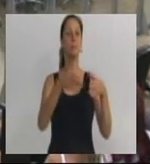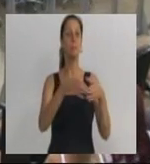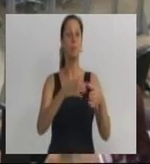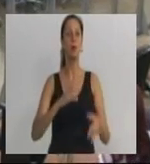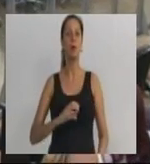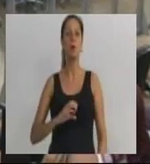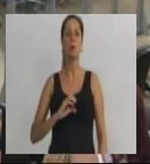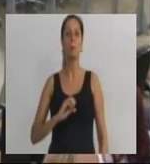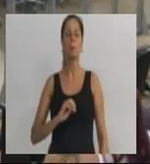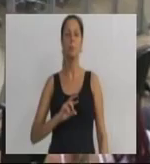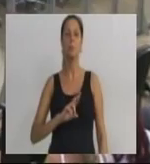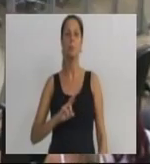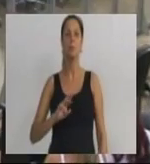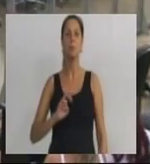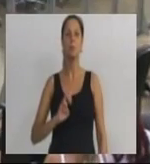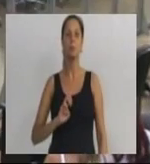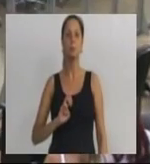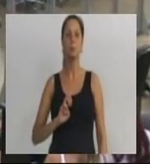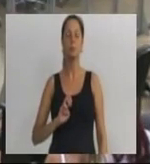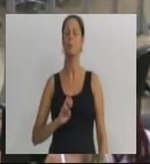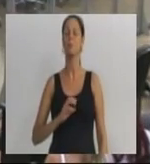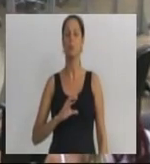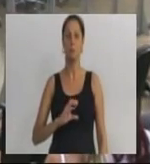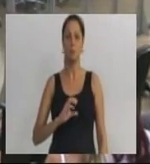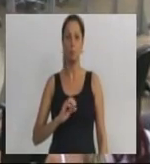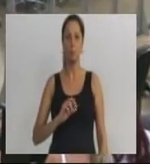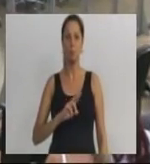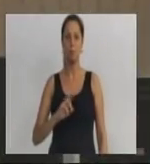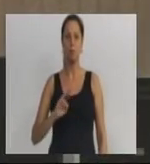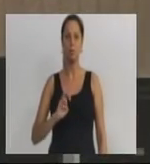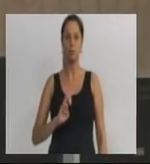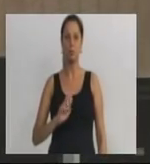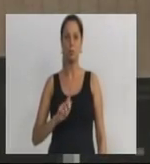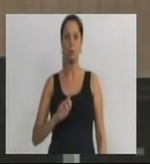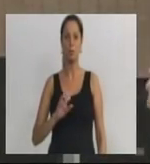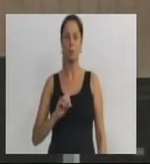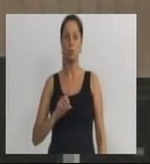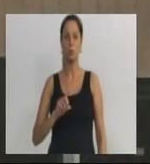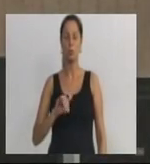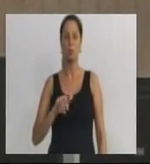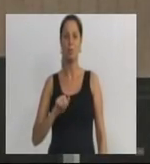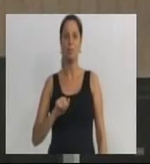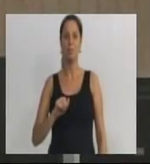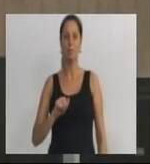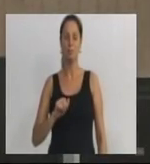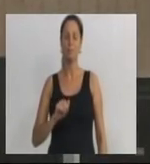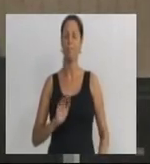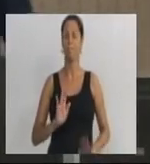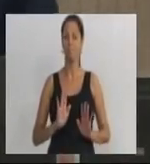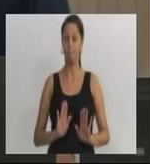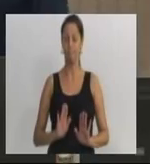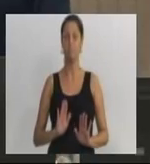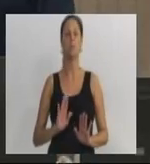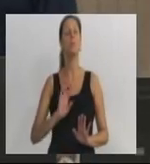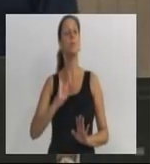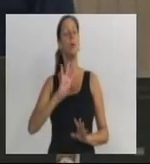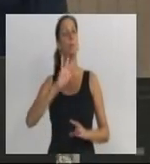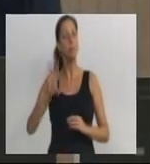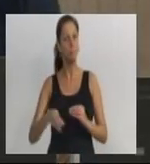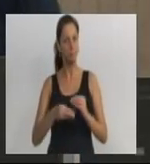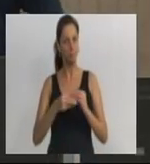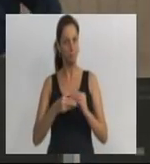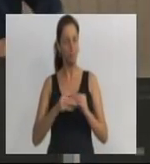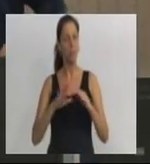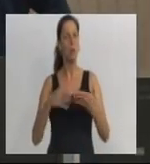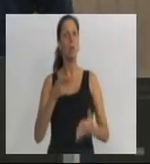competentes desta casa. Ouço pela ordem o vereador Marcos da Rosa. Apenas para dizer que não adianta o vereador Jefferson vir aqui esbravejar. Quando eu